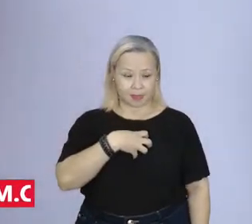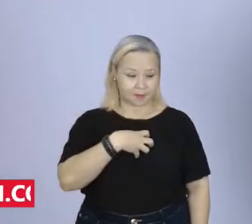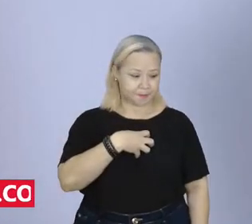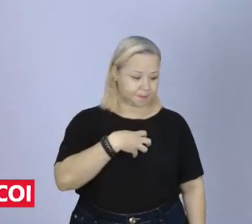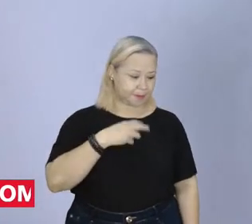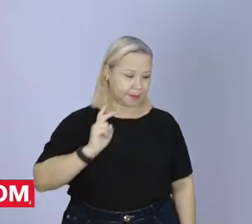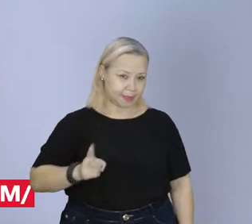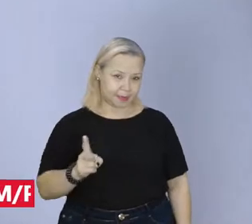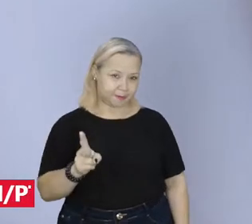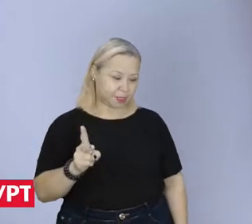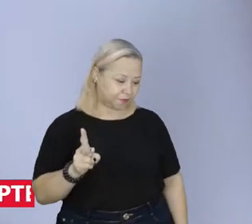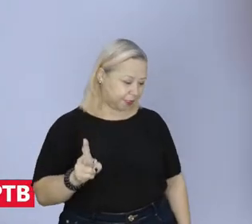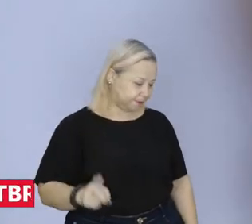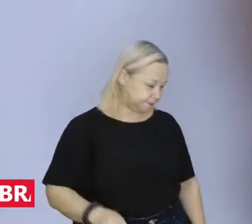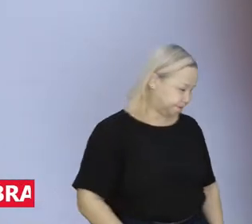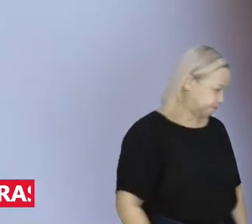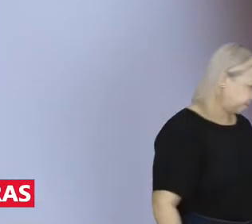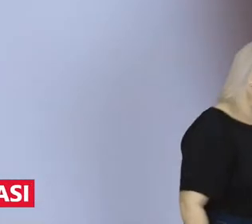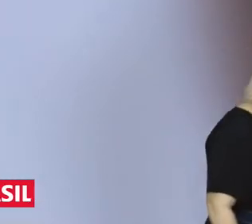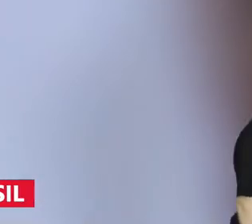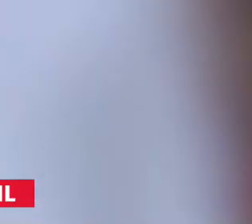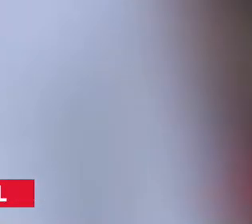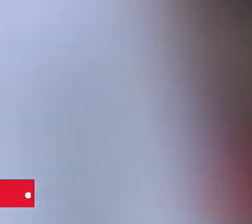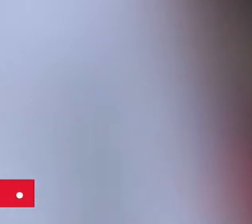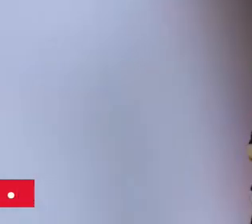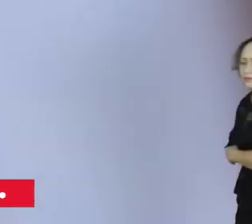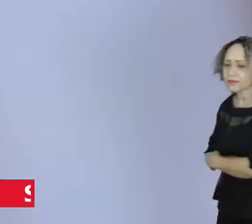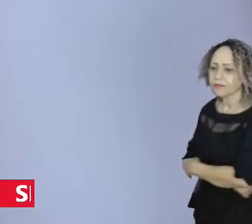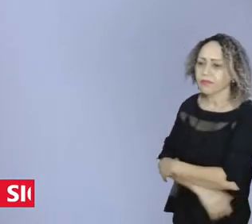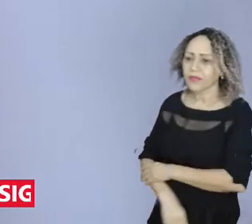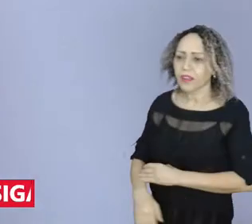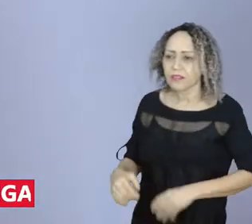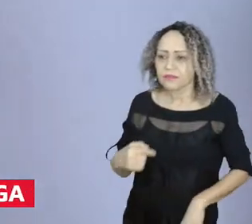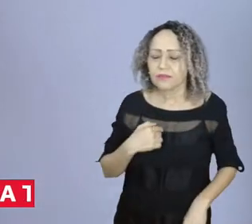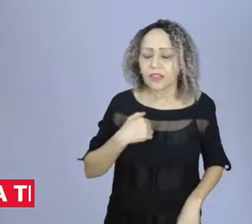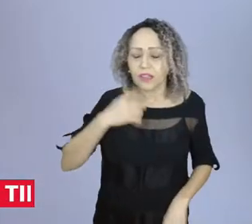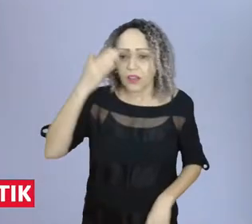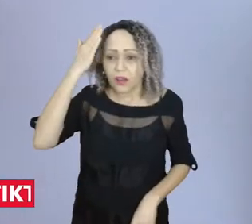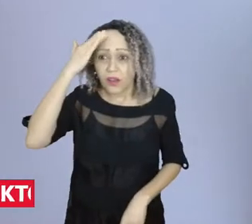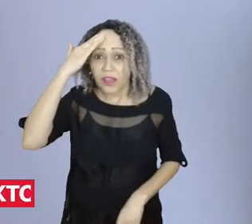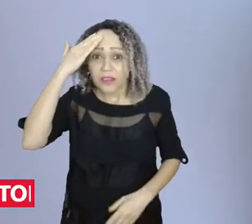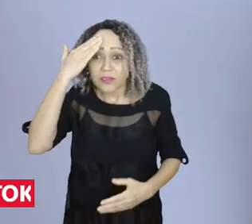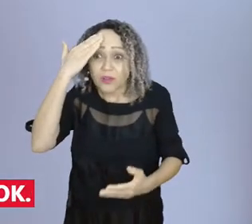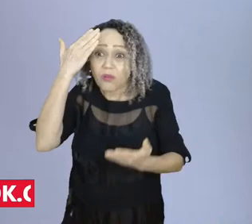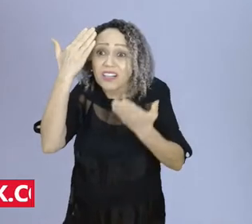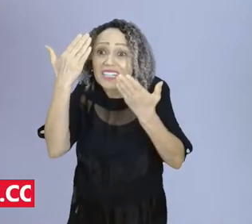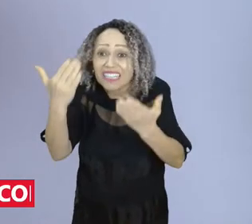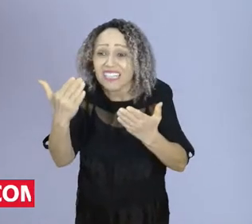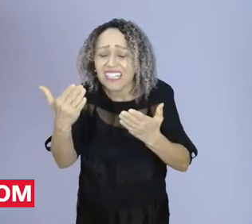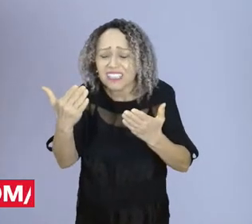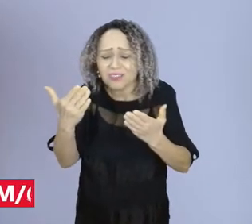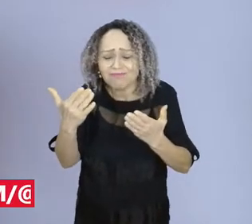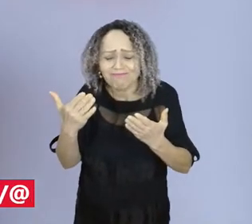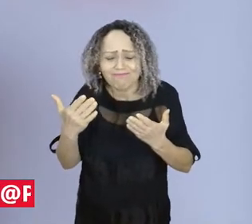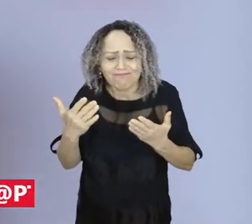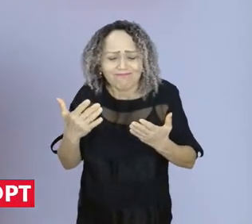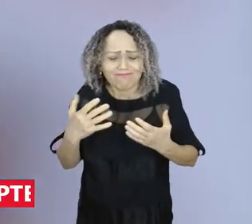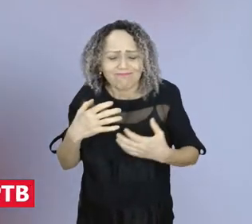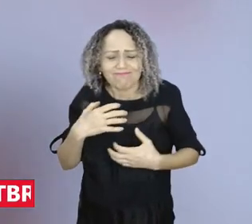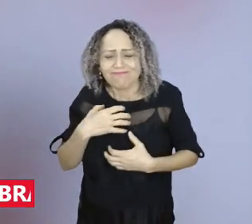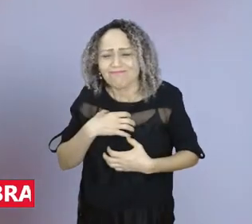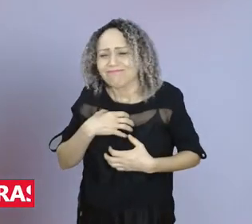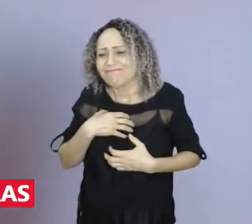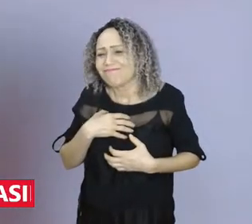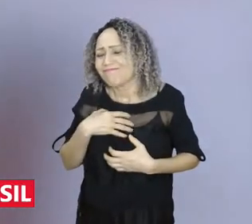sempre esteve ao meu lado em todas as lutas, eu sou grato de coração. Hoje que é Dia